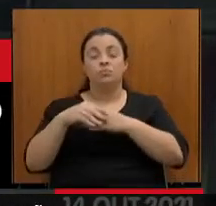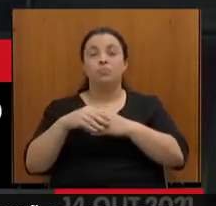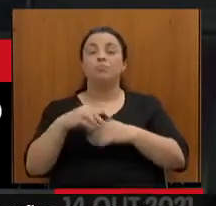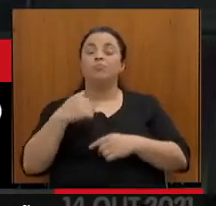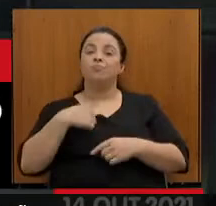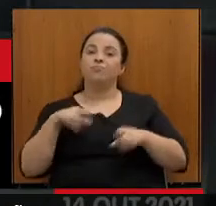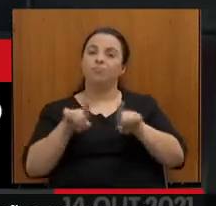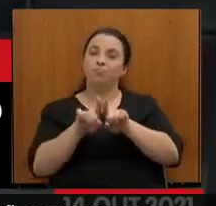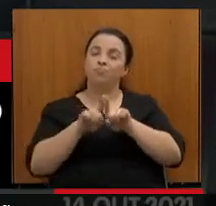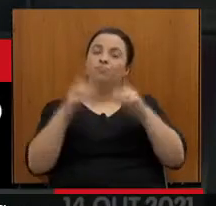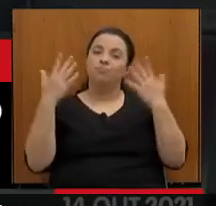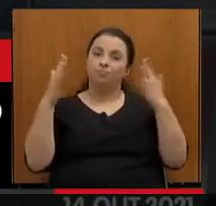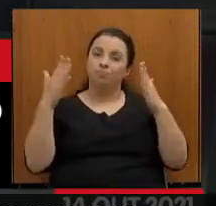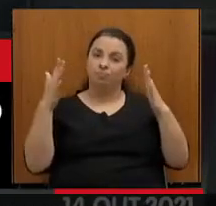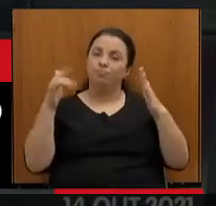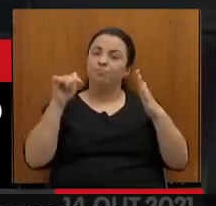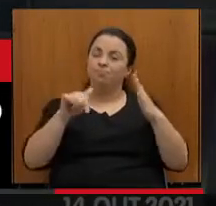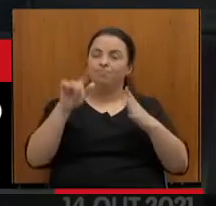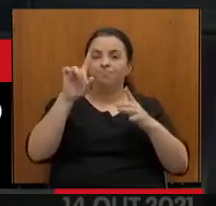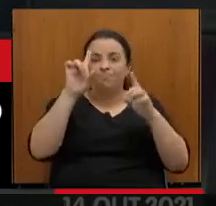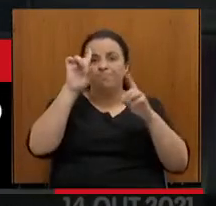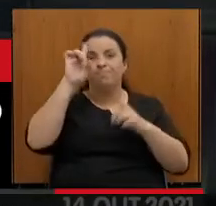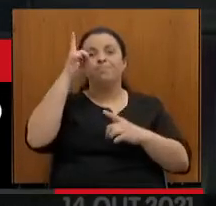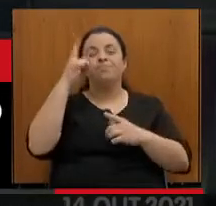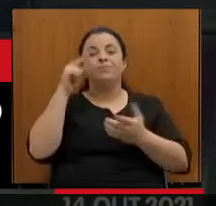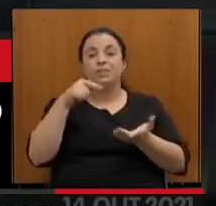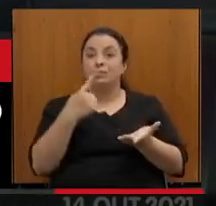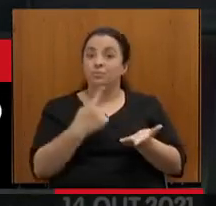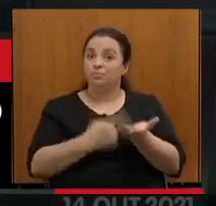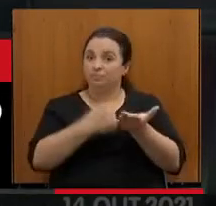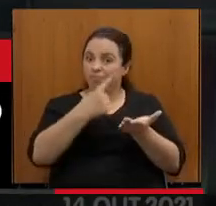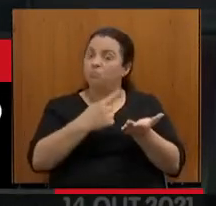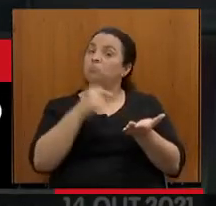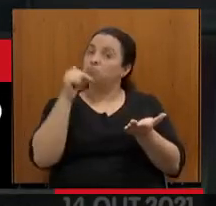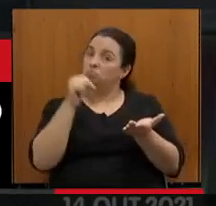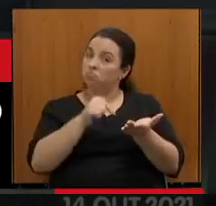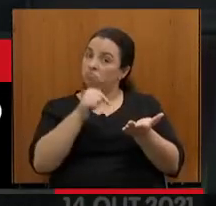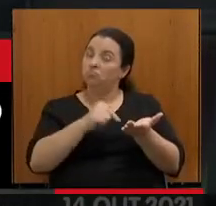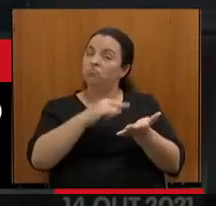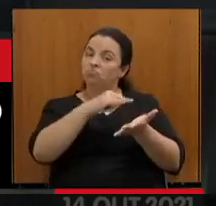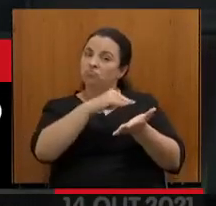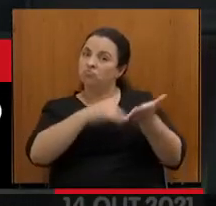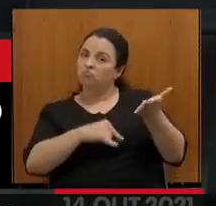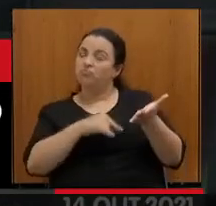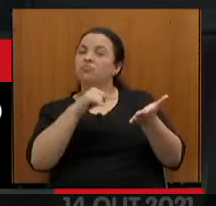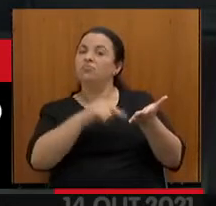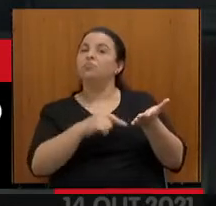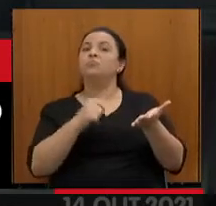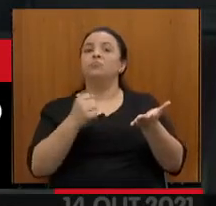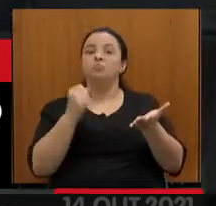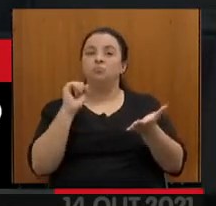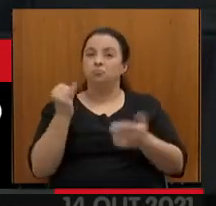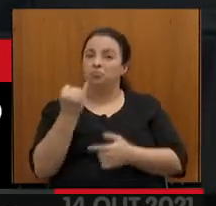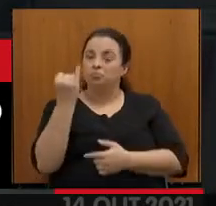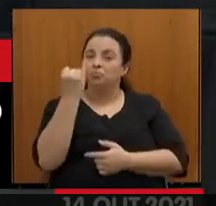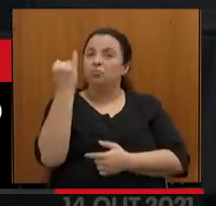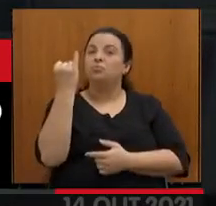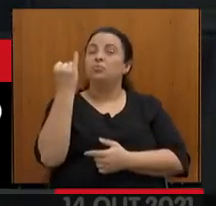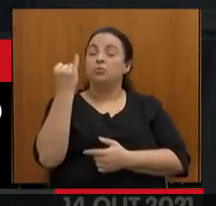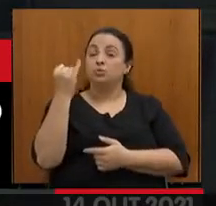parabenizar a iniciativa desse pacto, que eu acho que é um marco muito importante para todas as